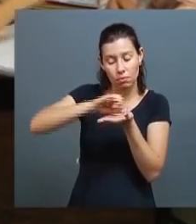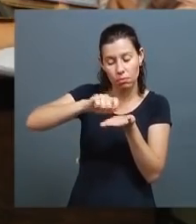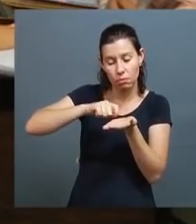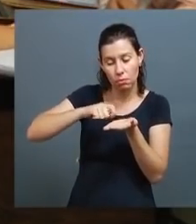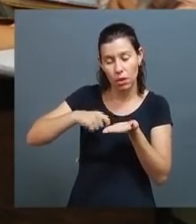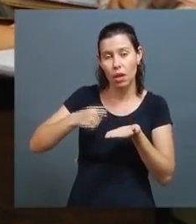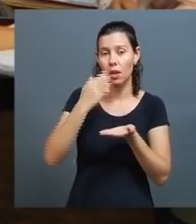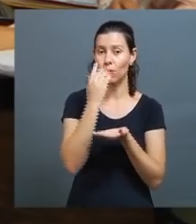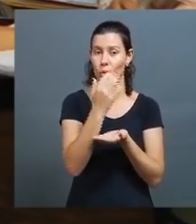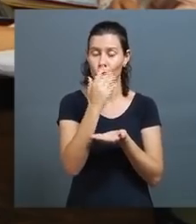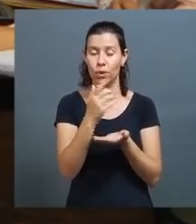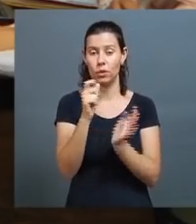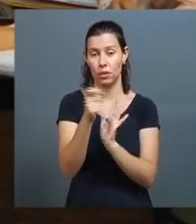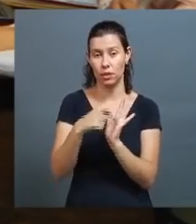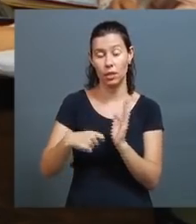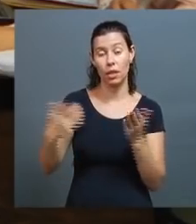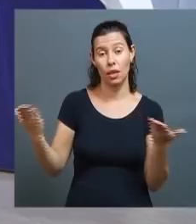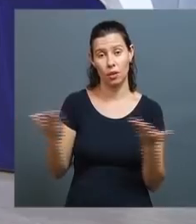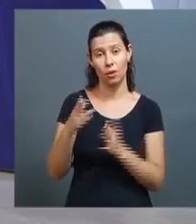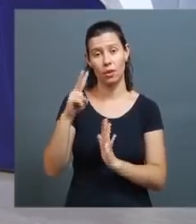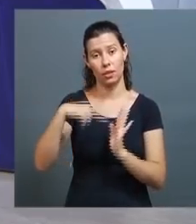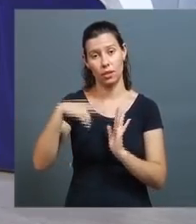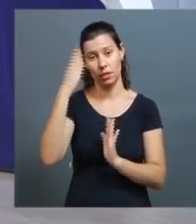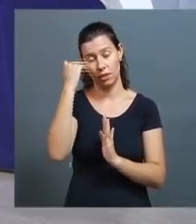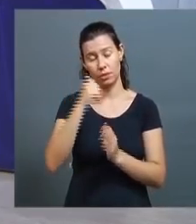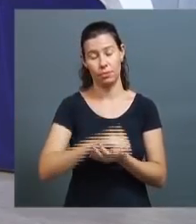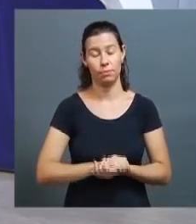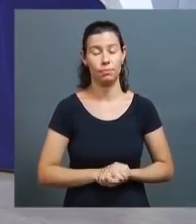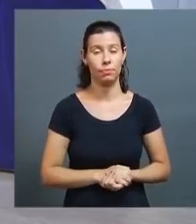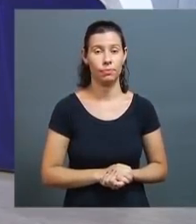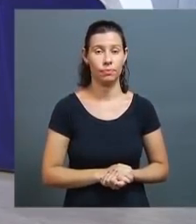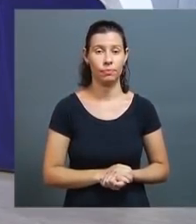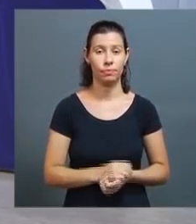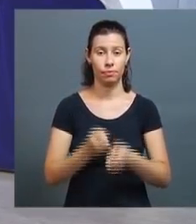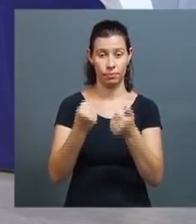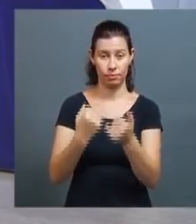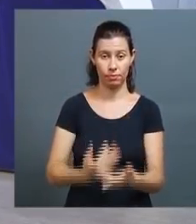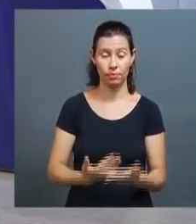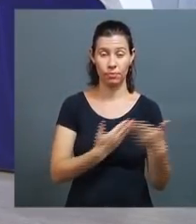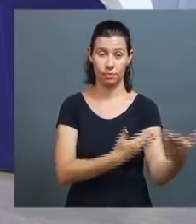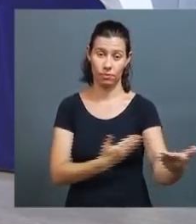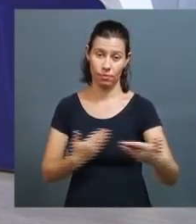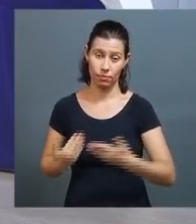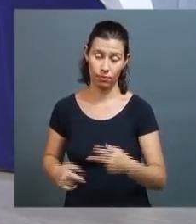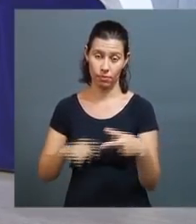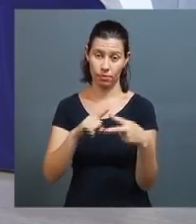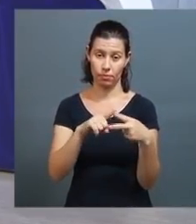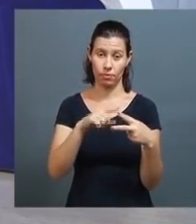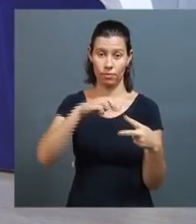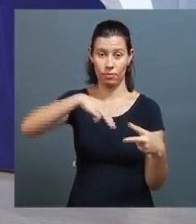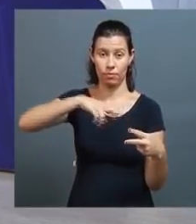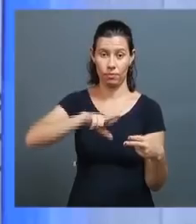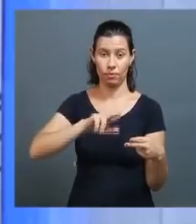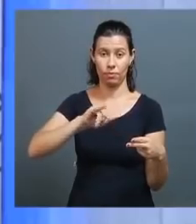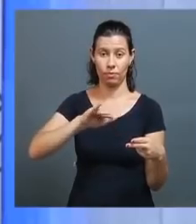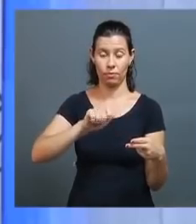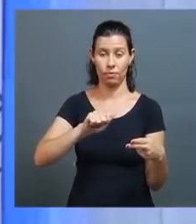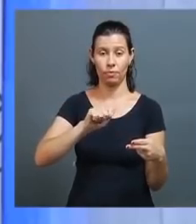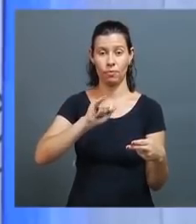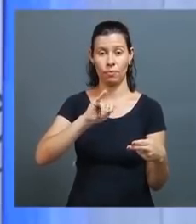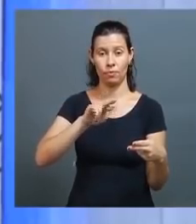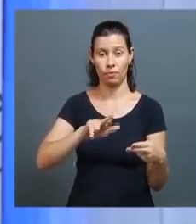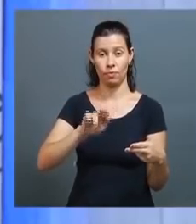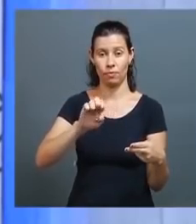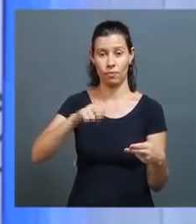colorido, escrita, e agora já sabe ler. Para falar sobre o assunto, nós convidamos Maria Irene Miranda, professora da Faculdade